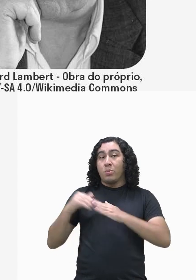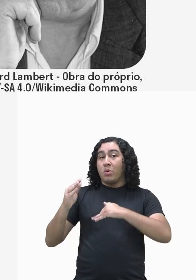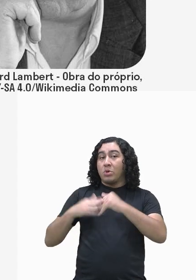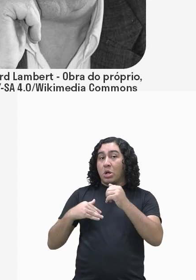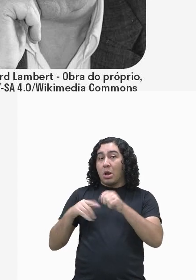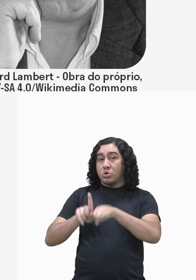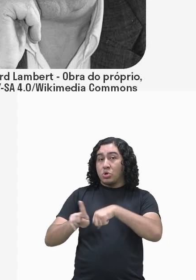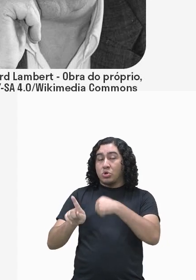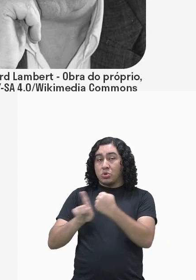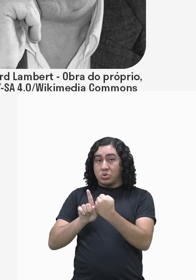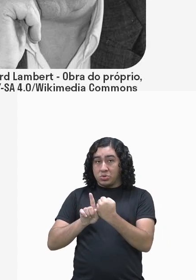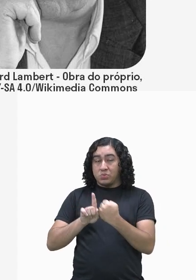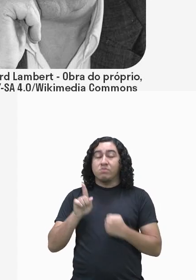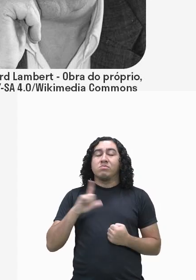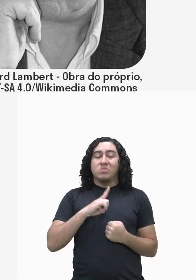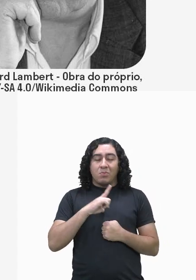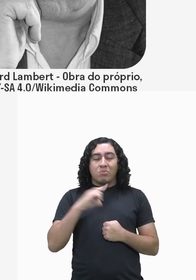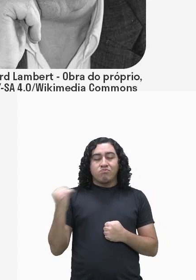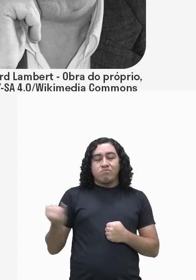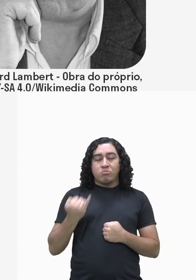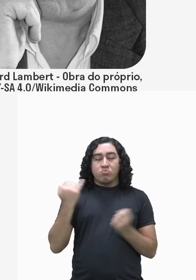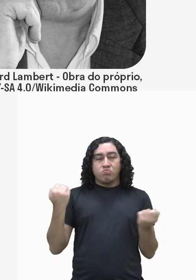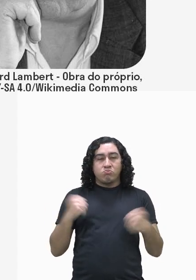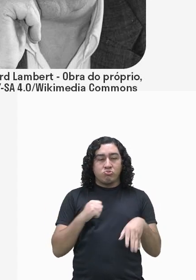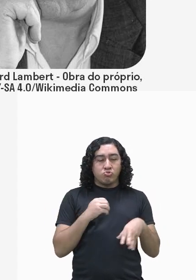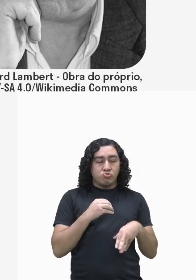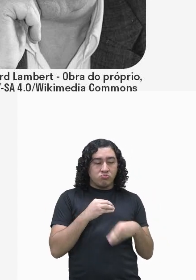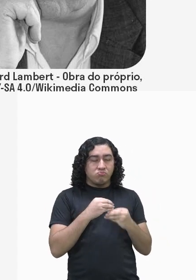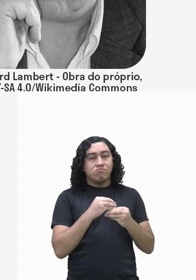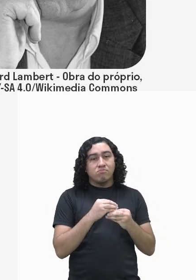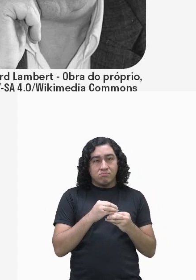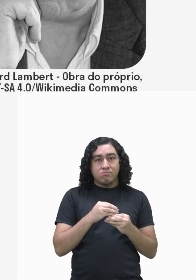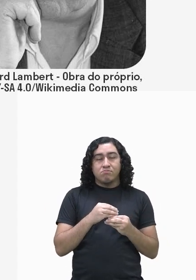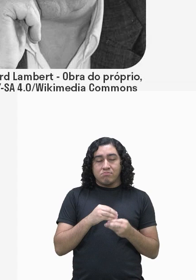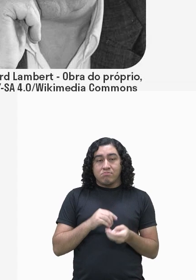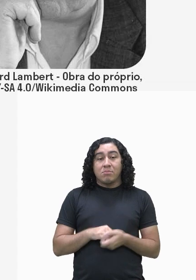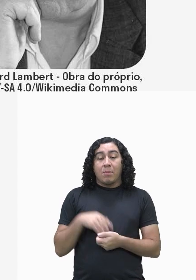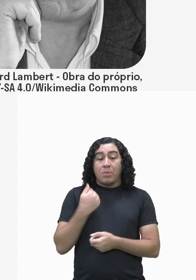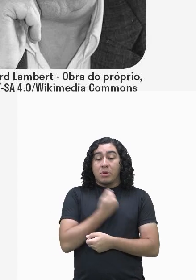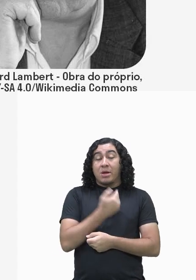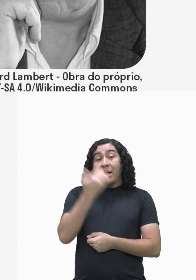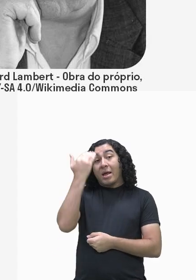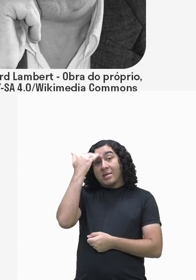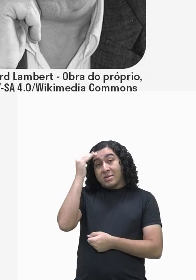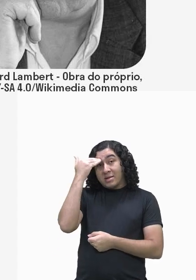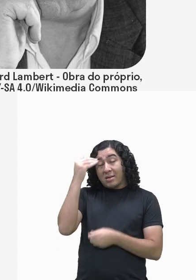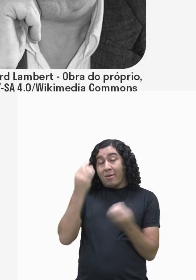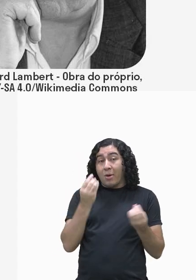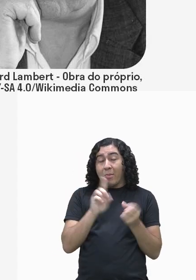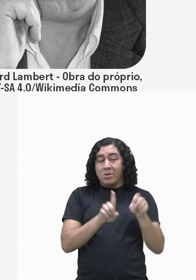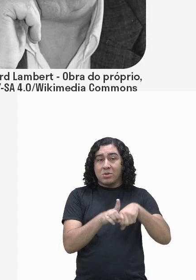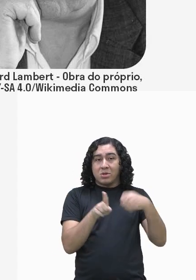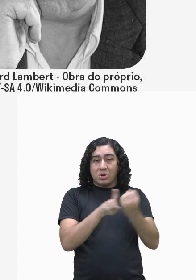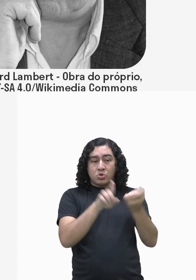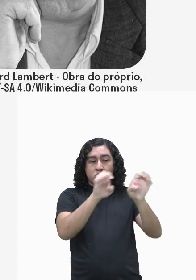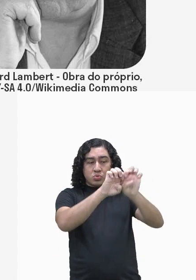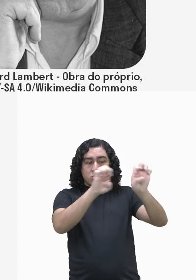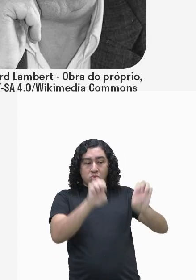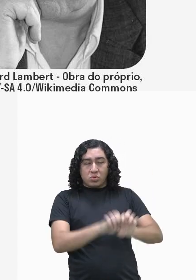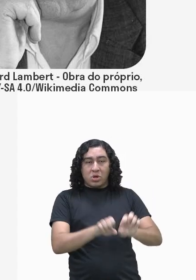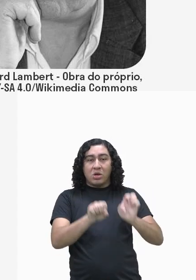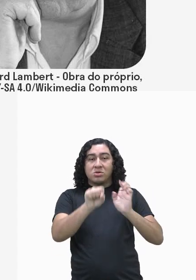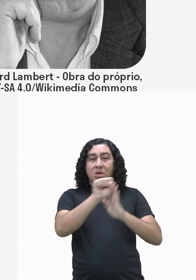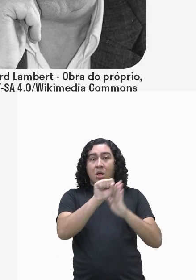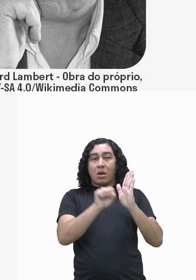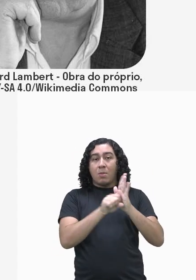importante e que tantas contribuições nos trouxe para a compreensão da nossa sociedade, tanto do século